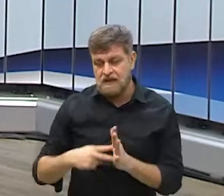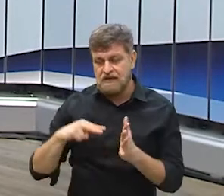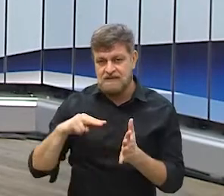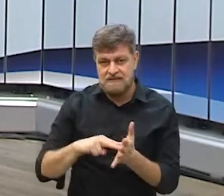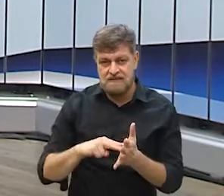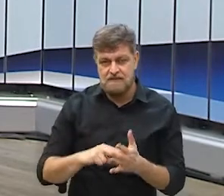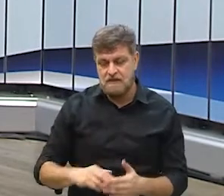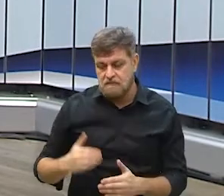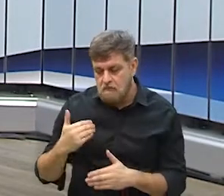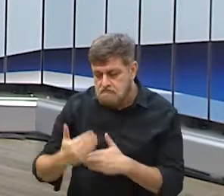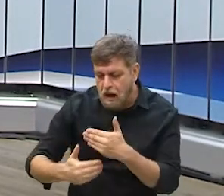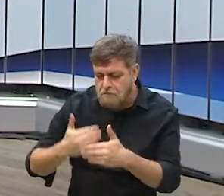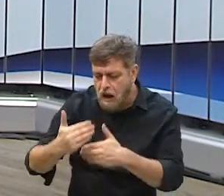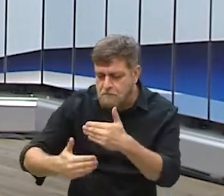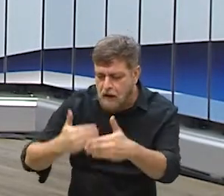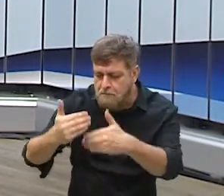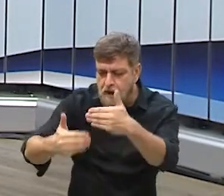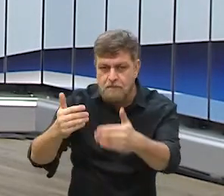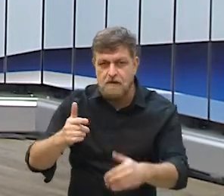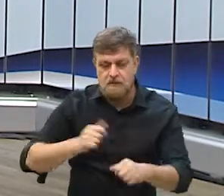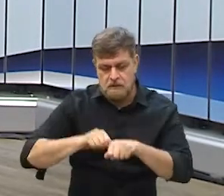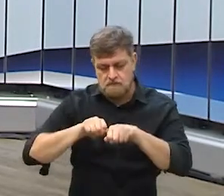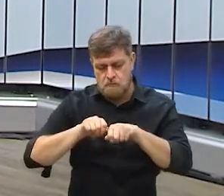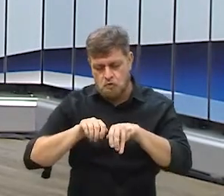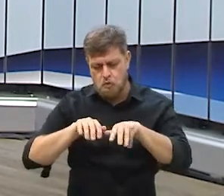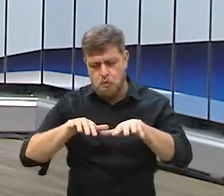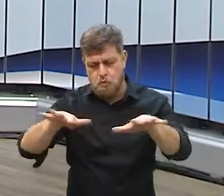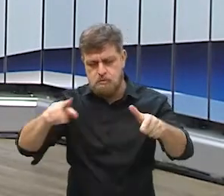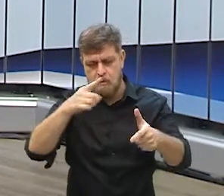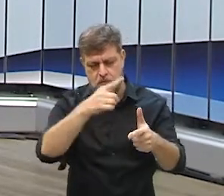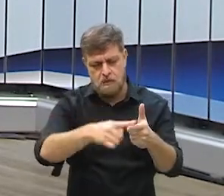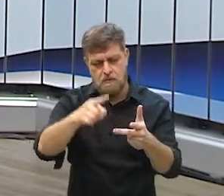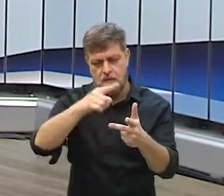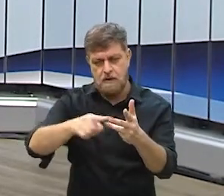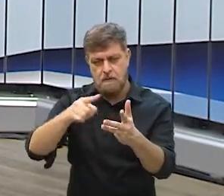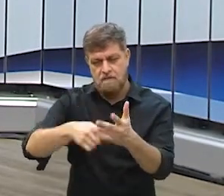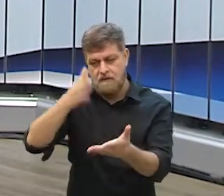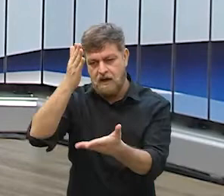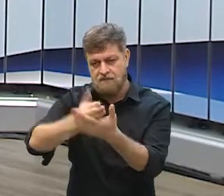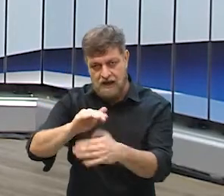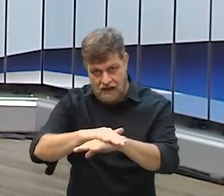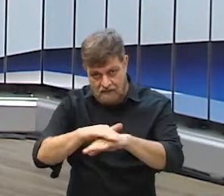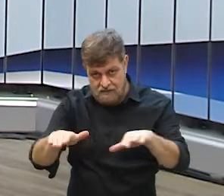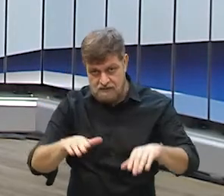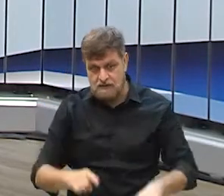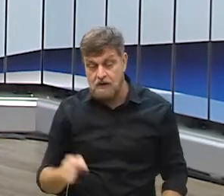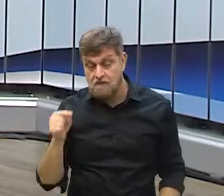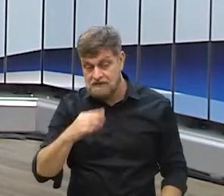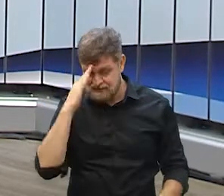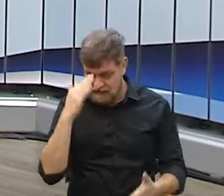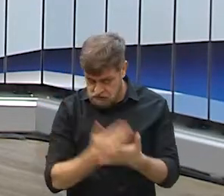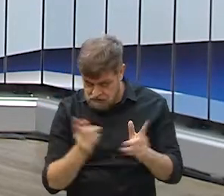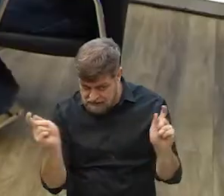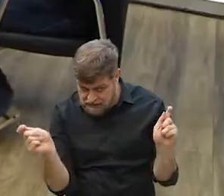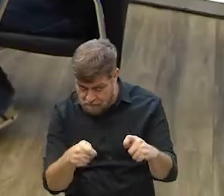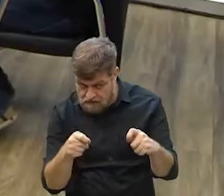de neve que vai desencadeando e vai resolvendo os outros problemas, você encara na potencialidade ou